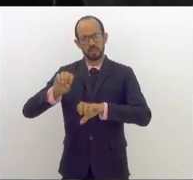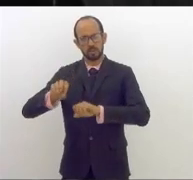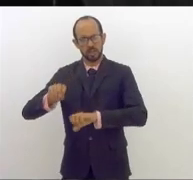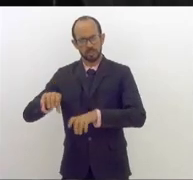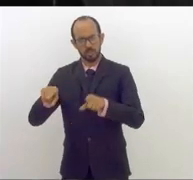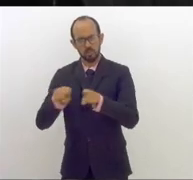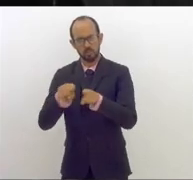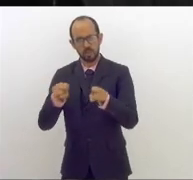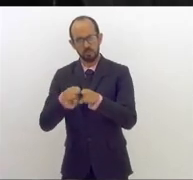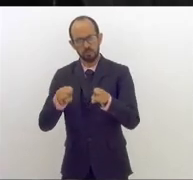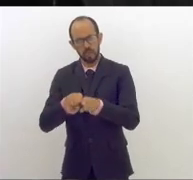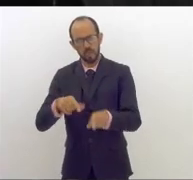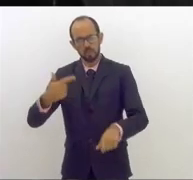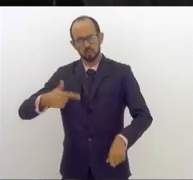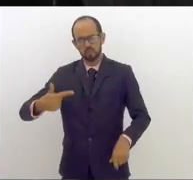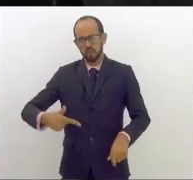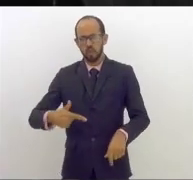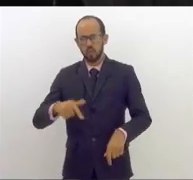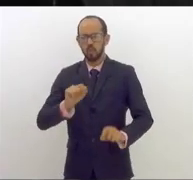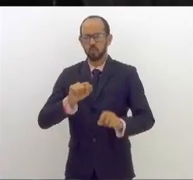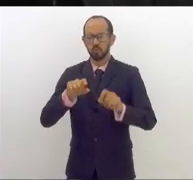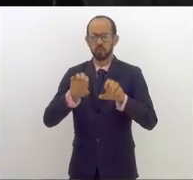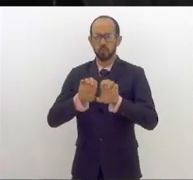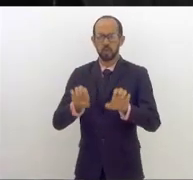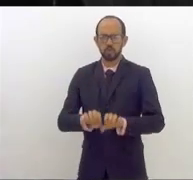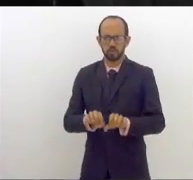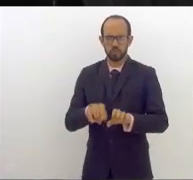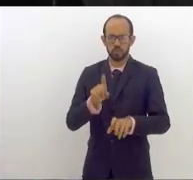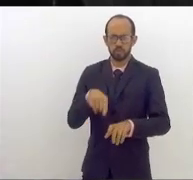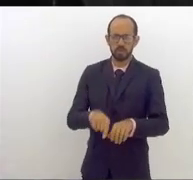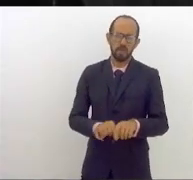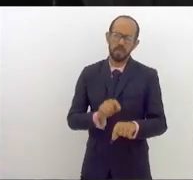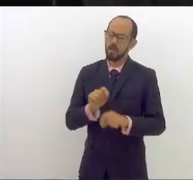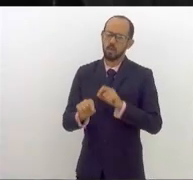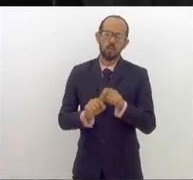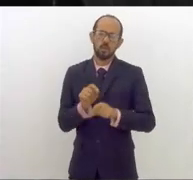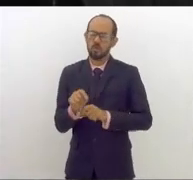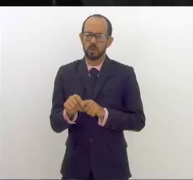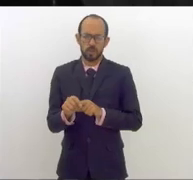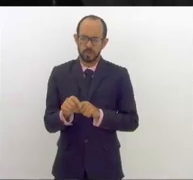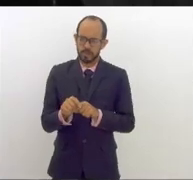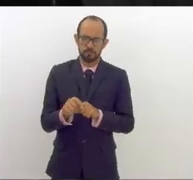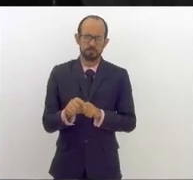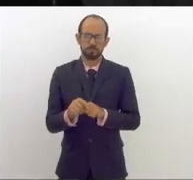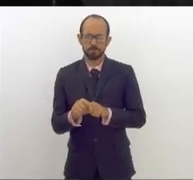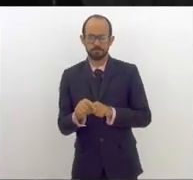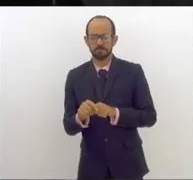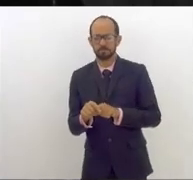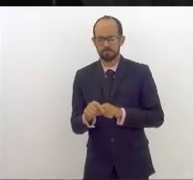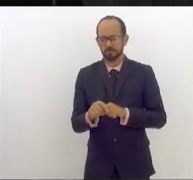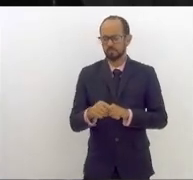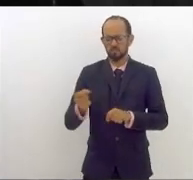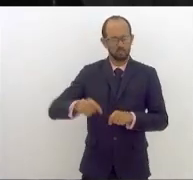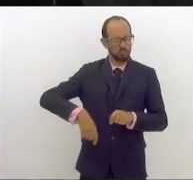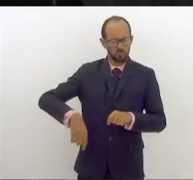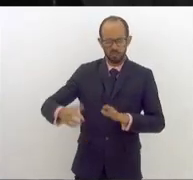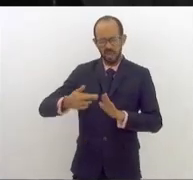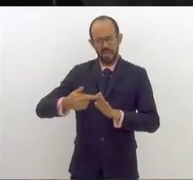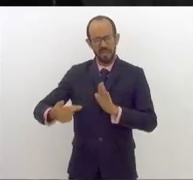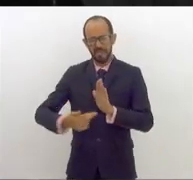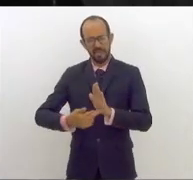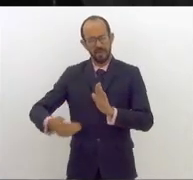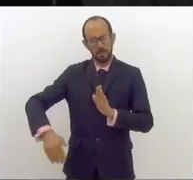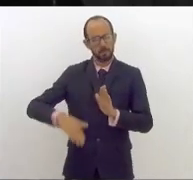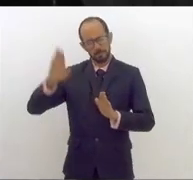em conta também o segundo aspecto estruturante a diretriz principal em vigor no Brasil porém abandonada a